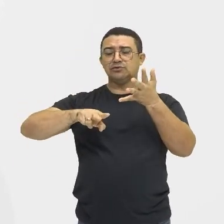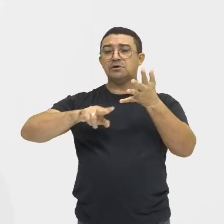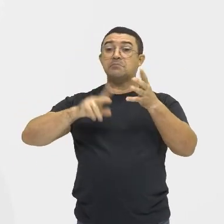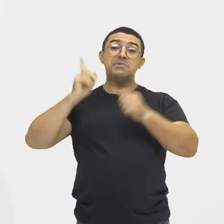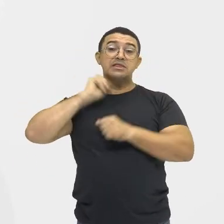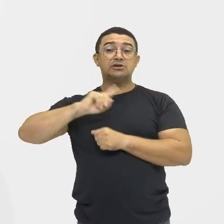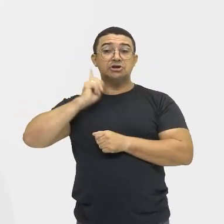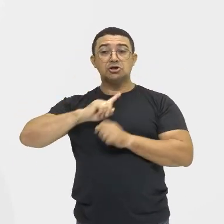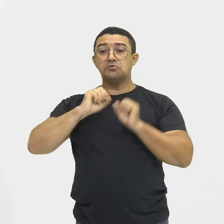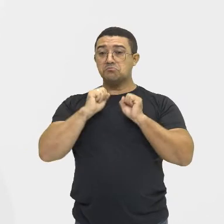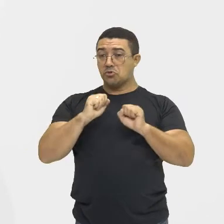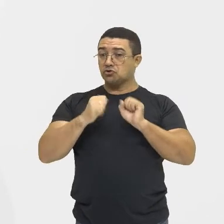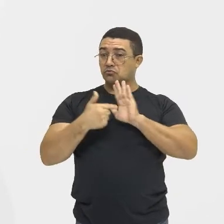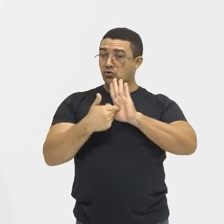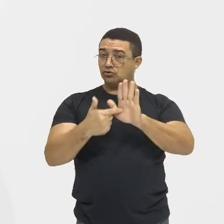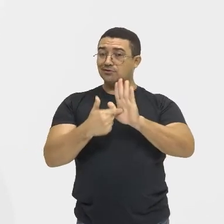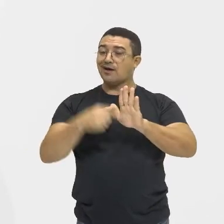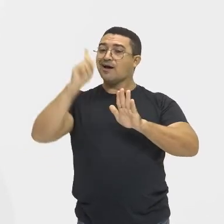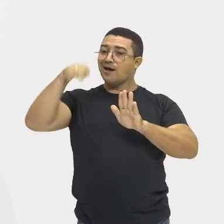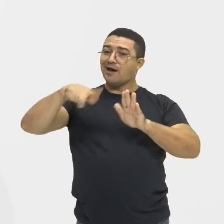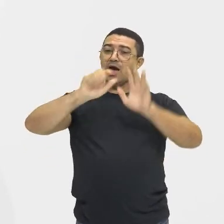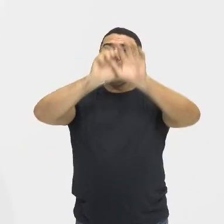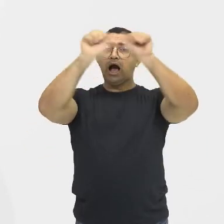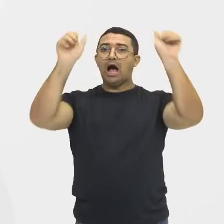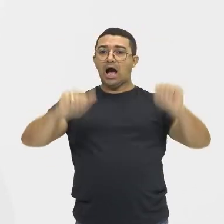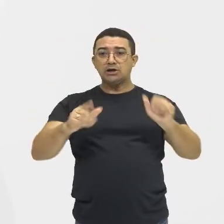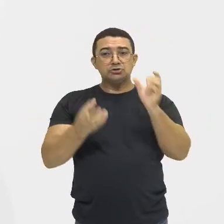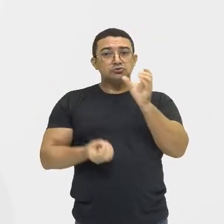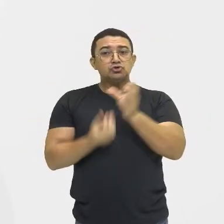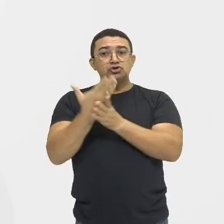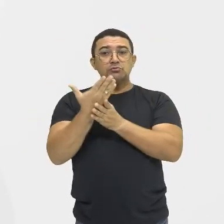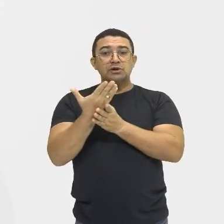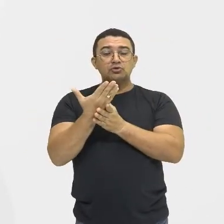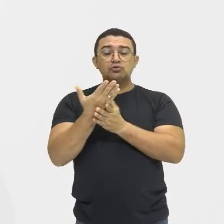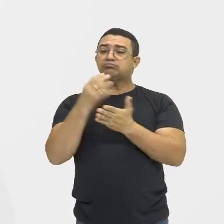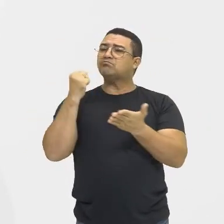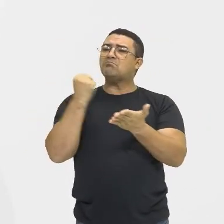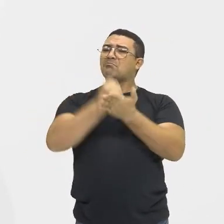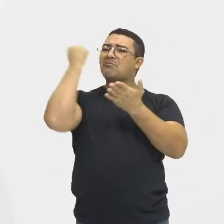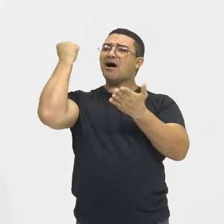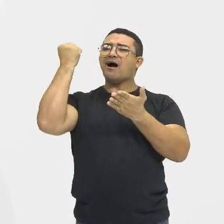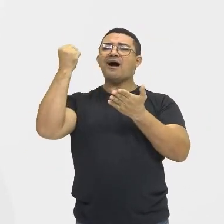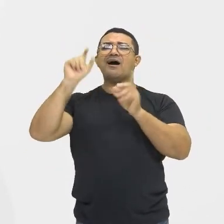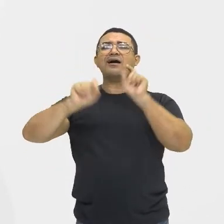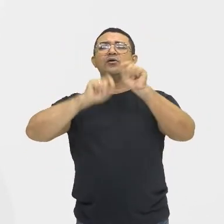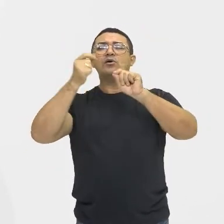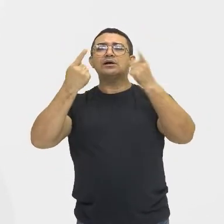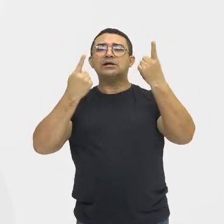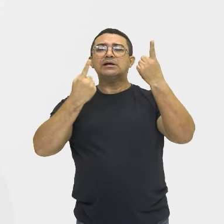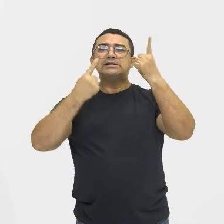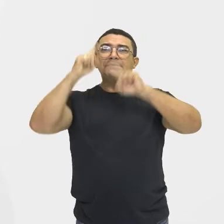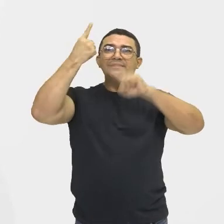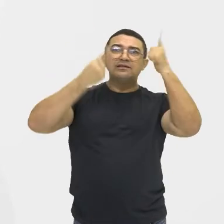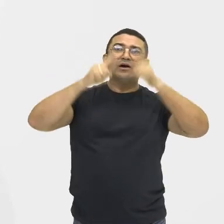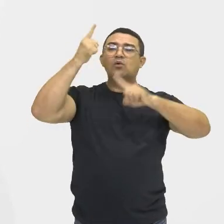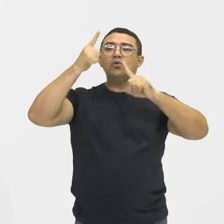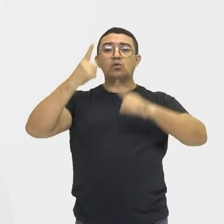pode-se dizer que representa formas de arte que resultam do impacto causado pela expressão da vida